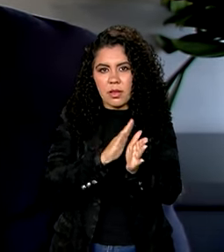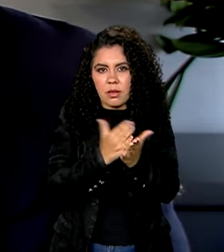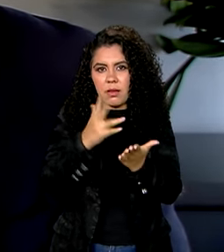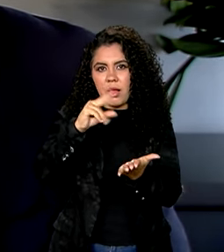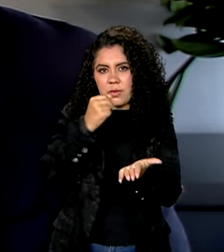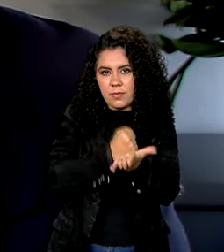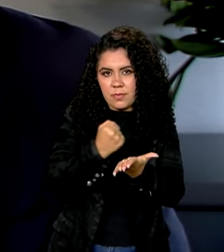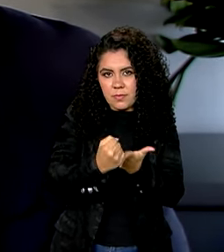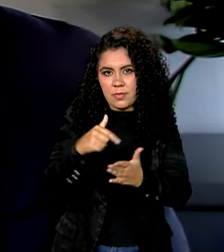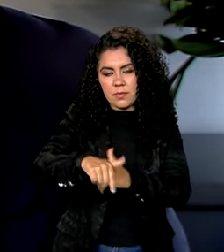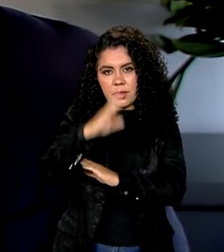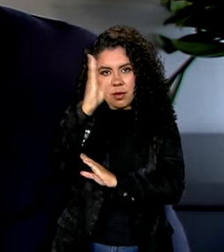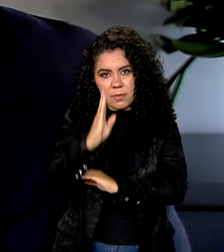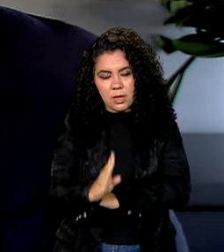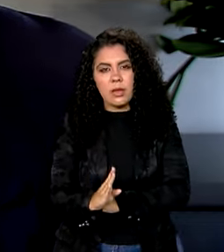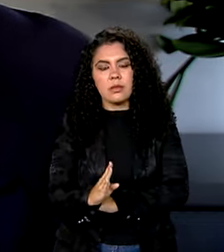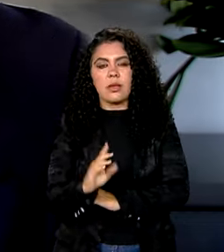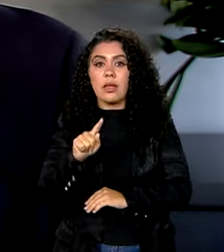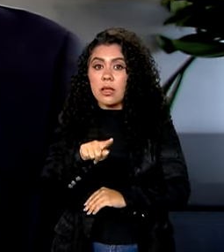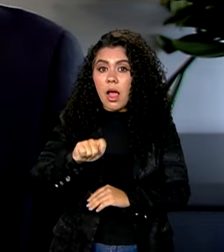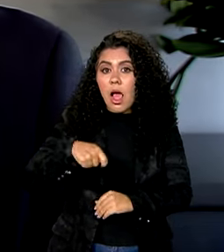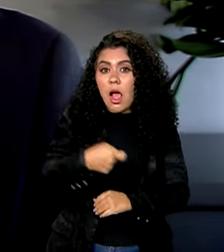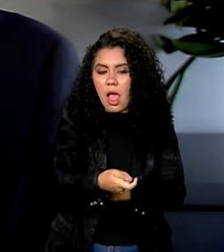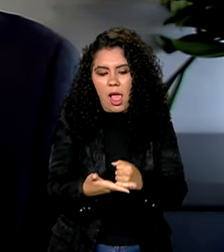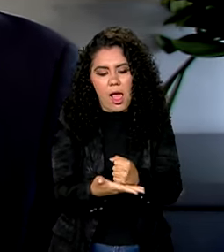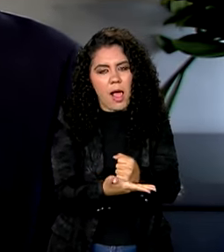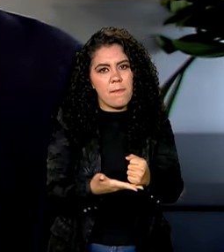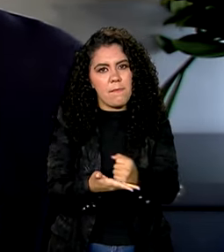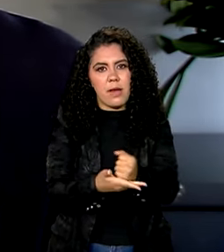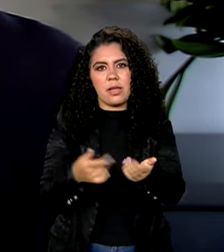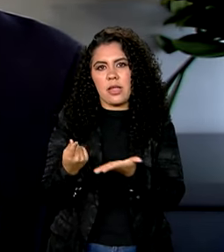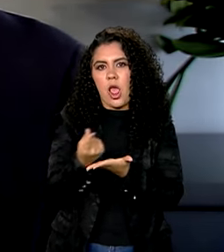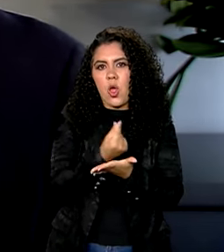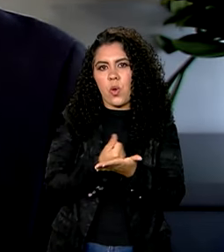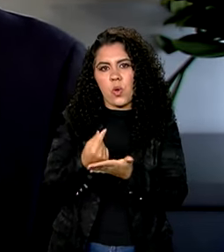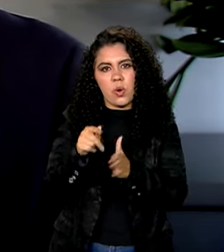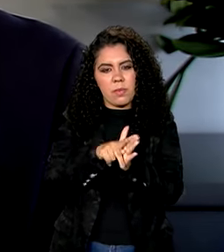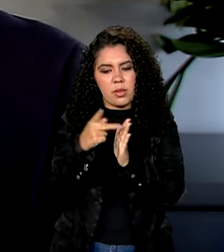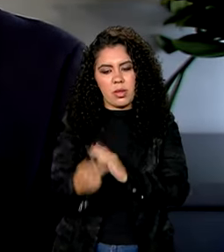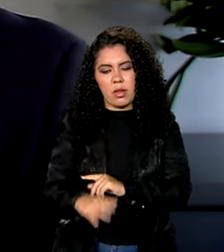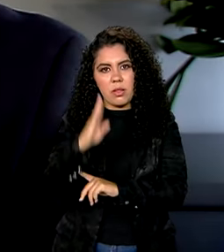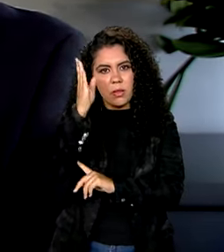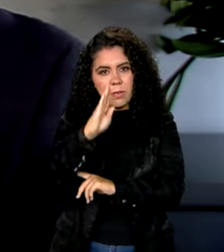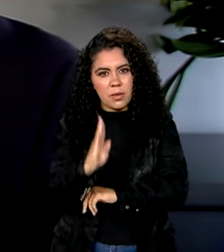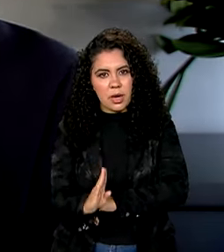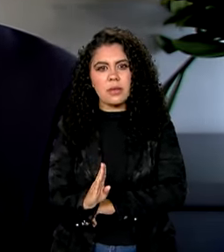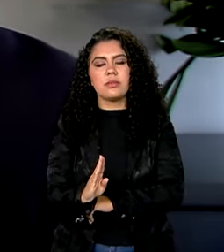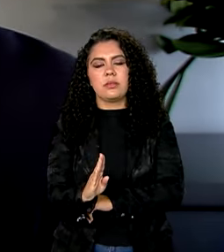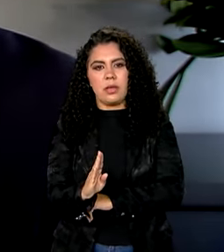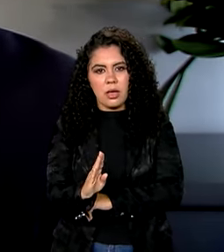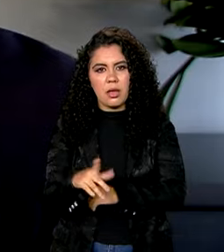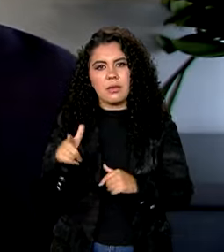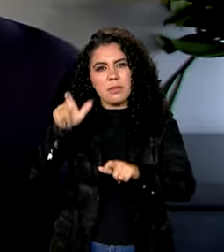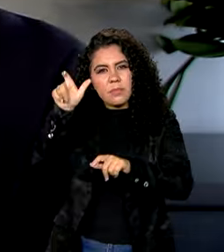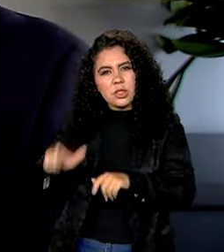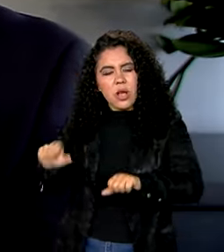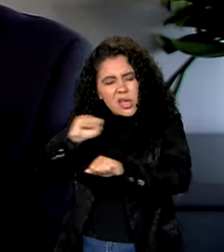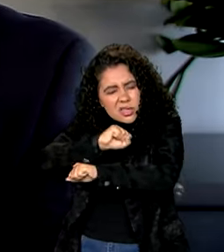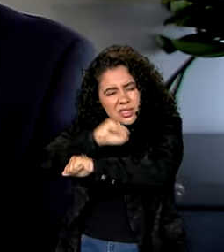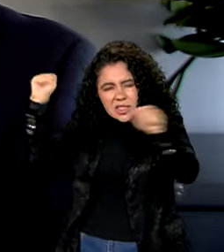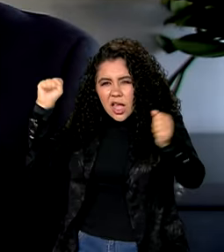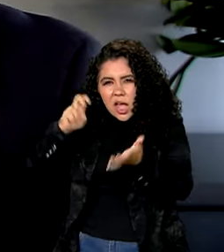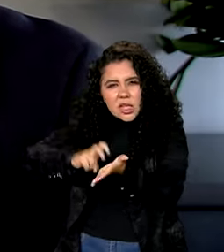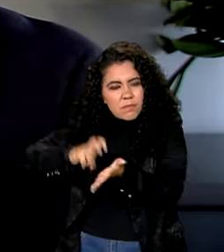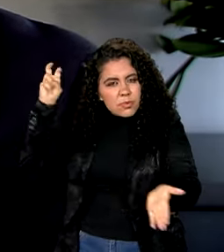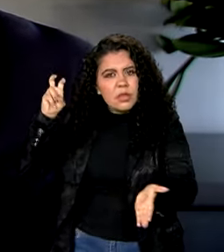Brasil. Portanto, é a base da economia brasileira. São aqueles que acordam de manhã